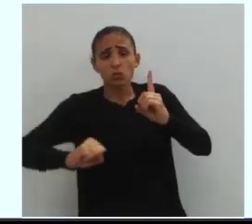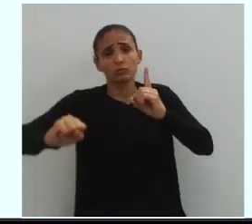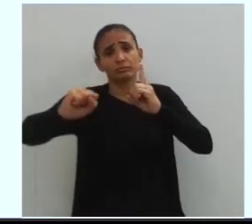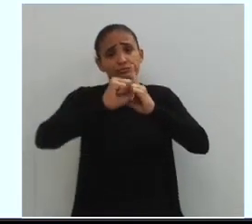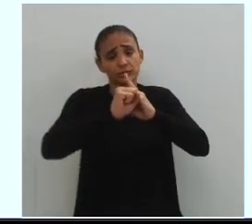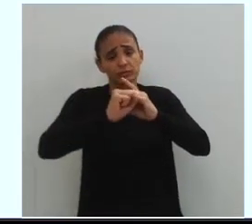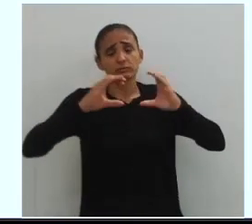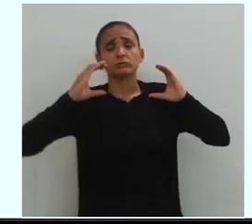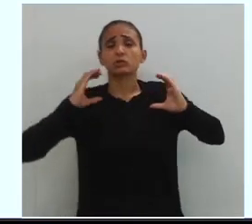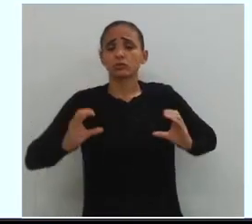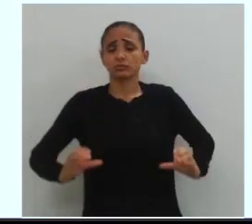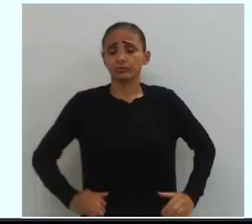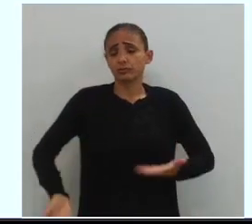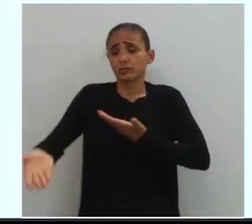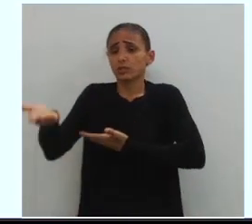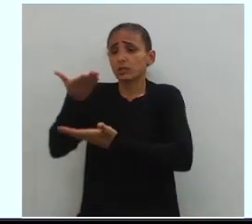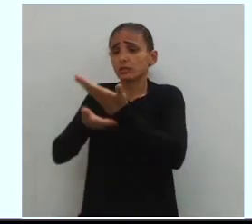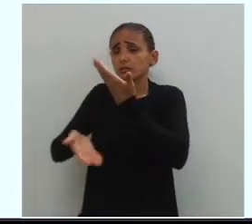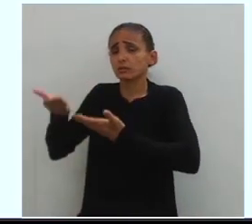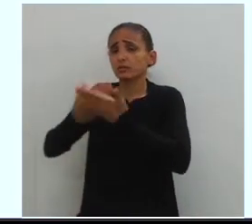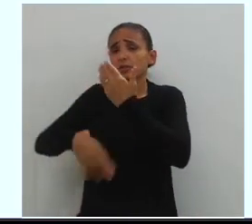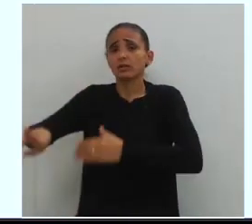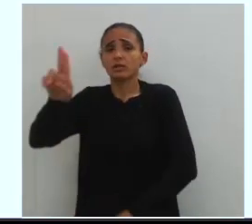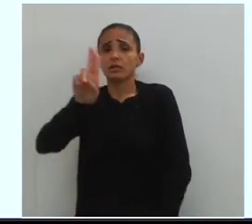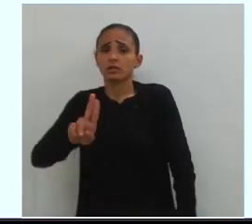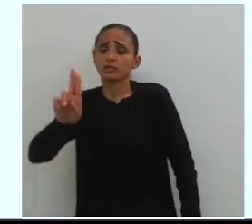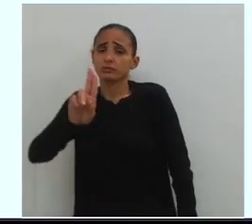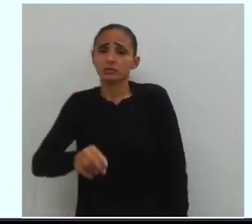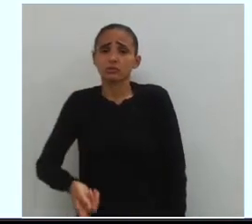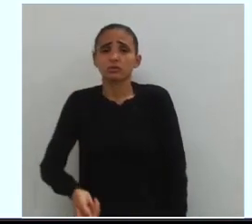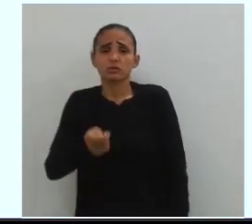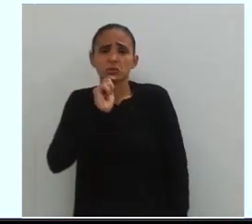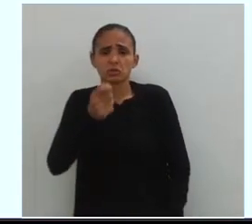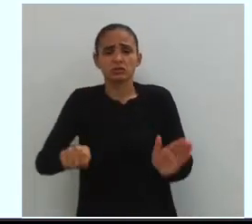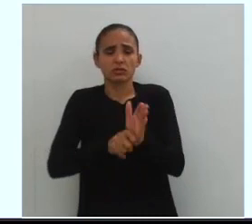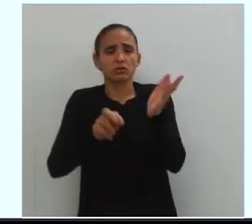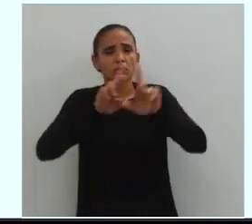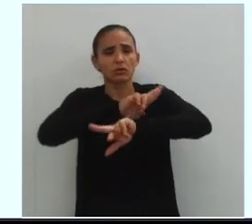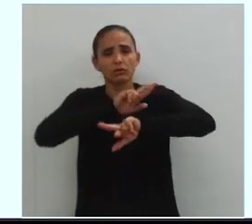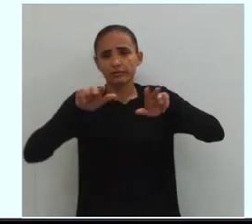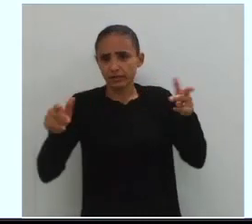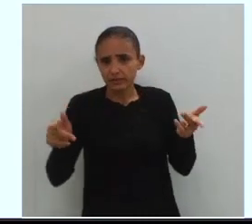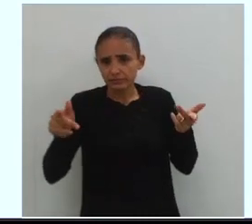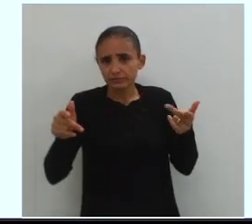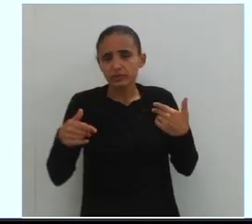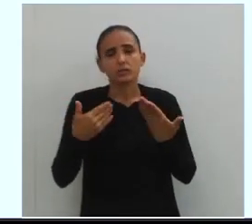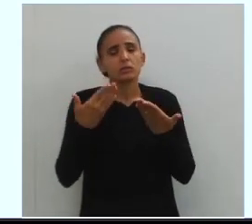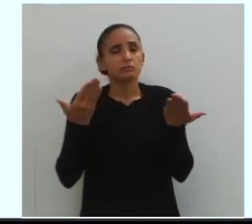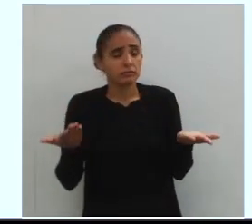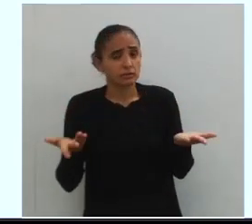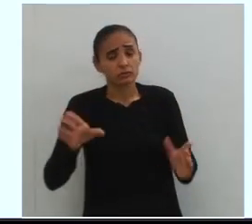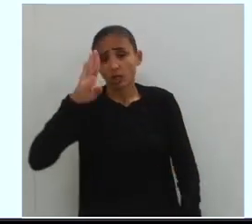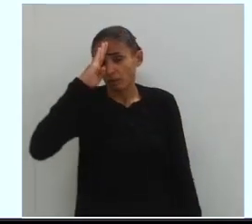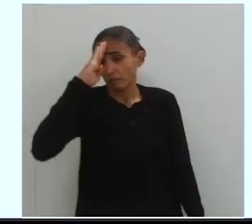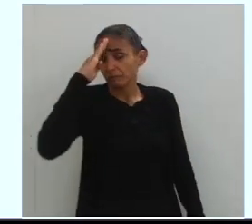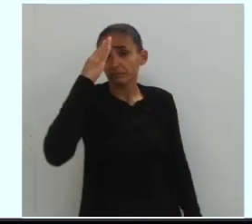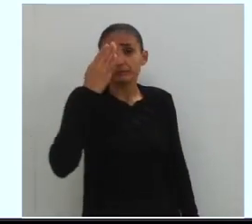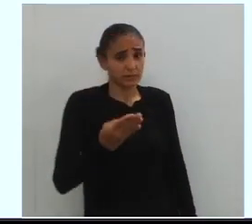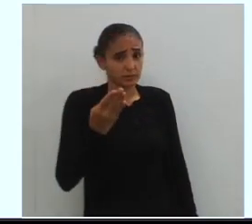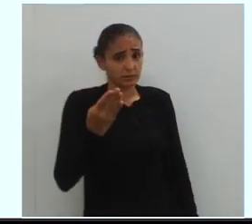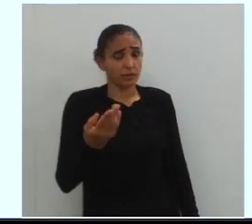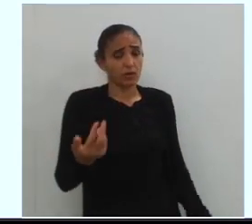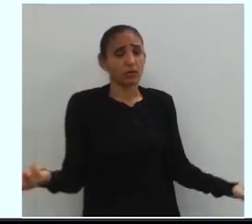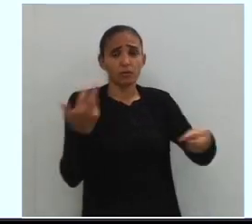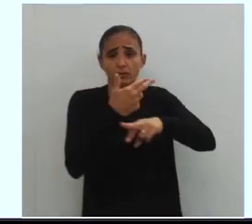se comporta em relação aos usuários de drogas, né? Então, a